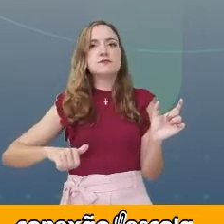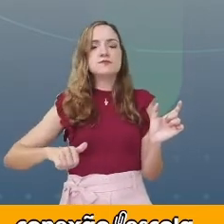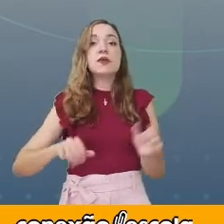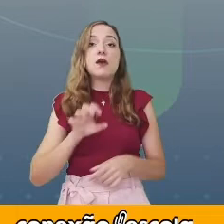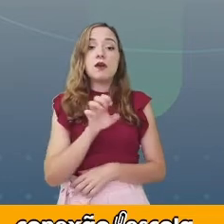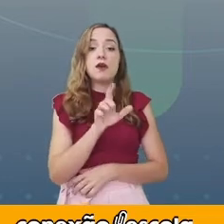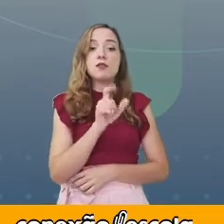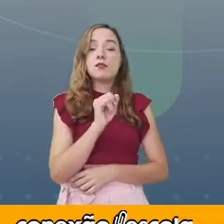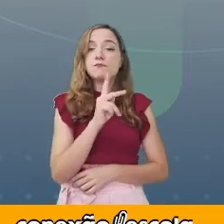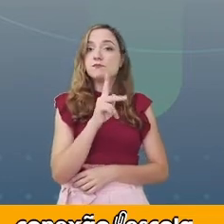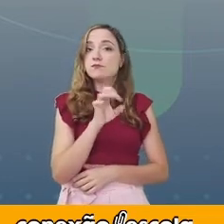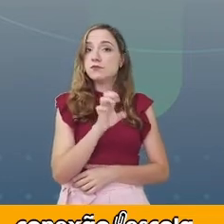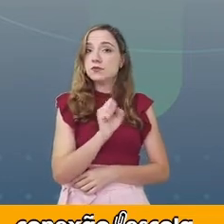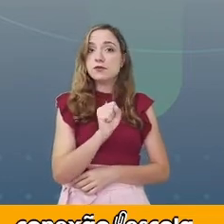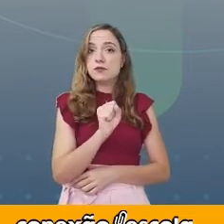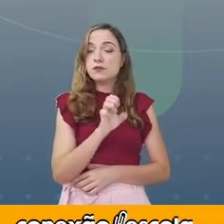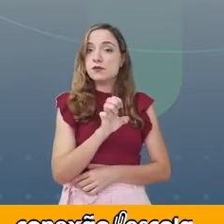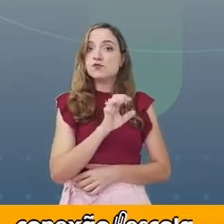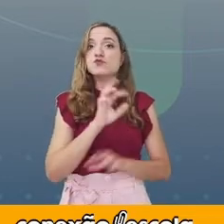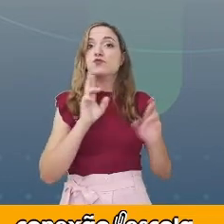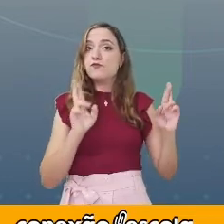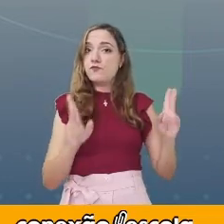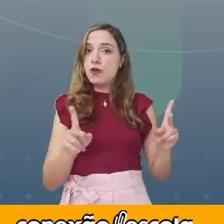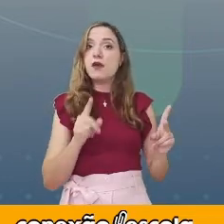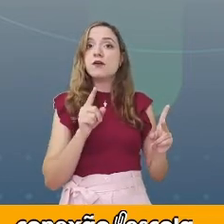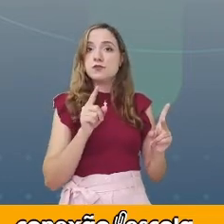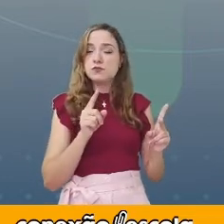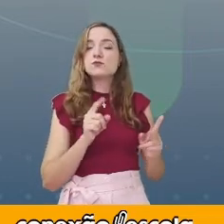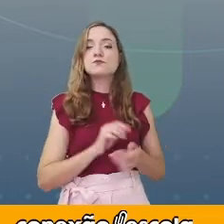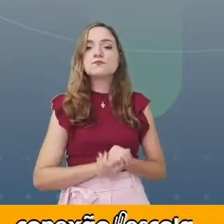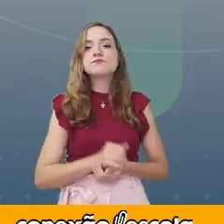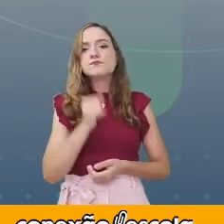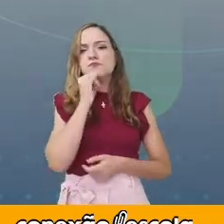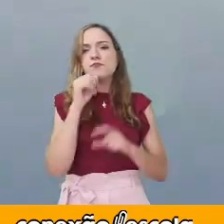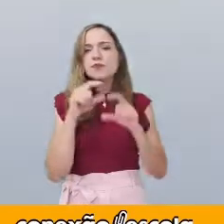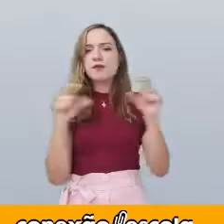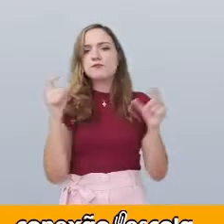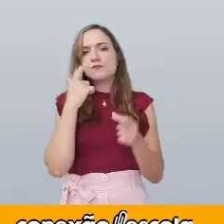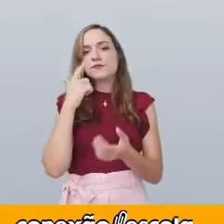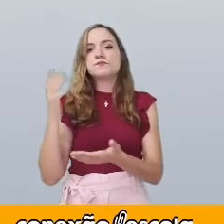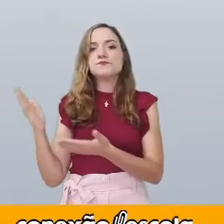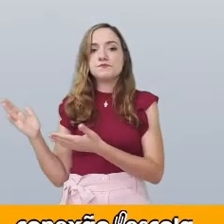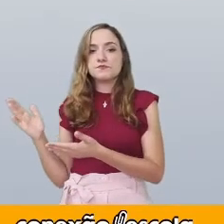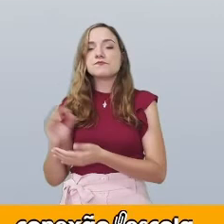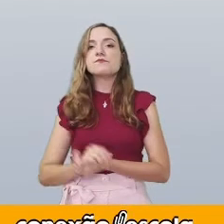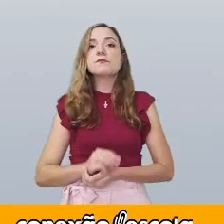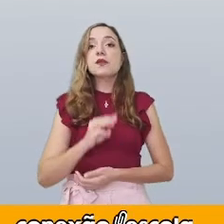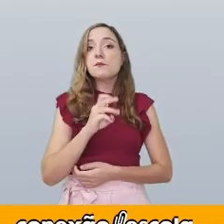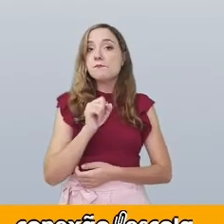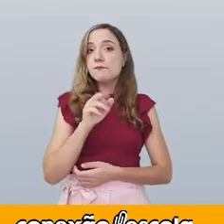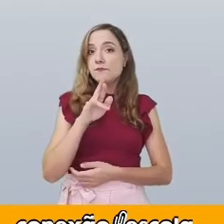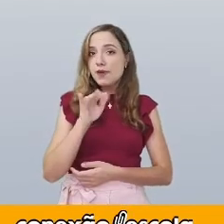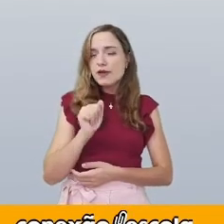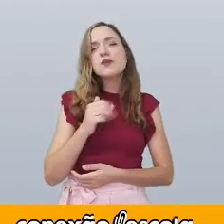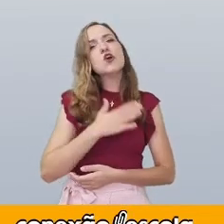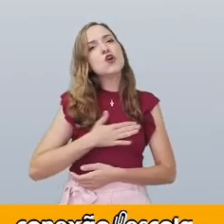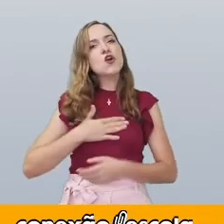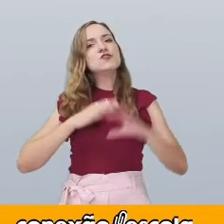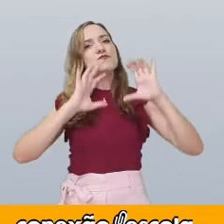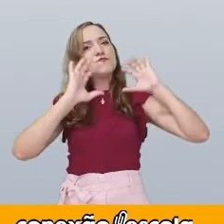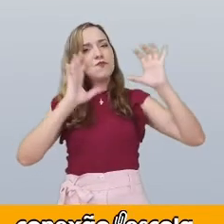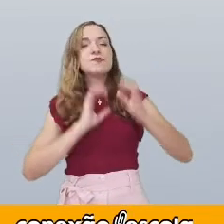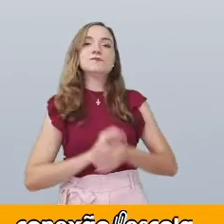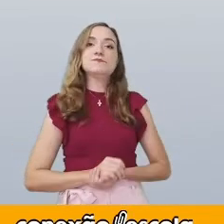da elipse. Vejam só, Maria gosta de vôlei.